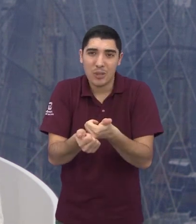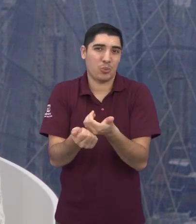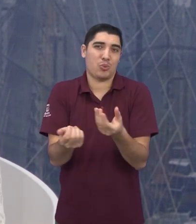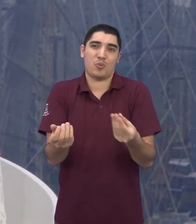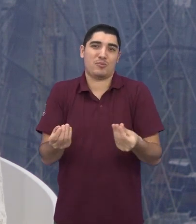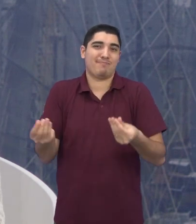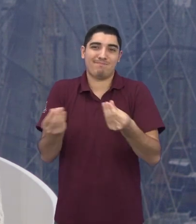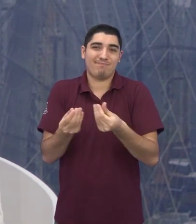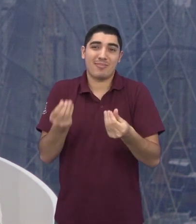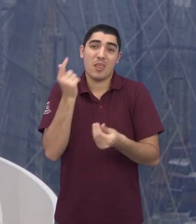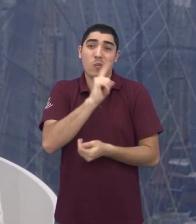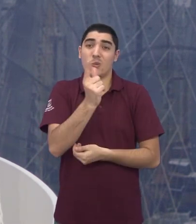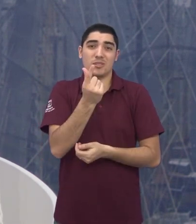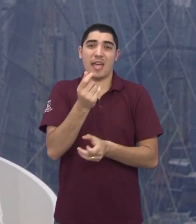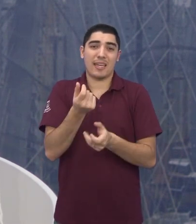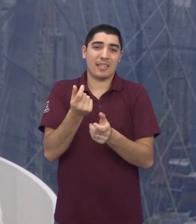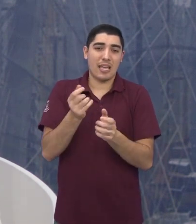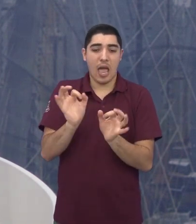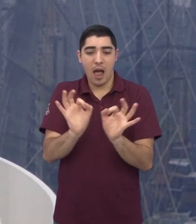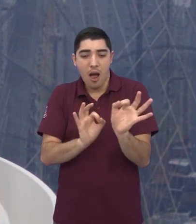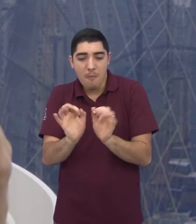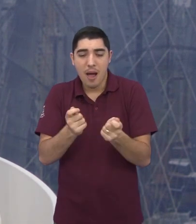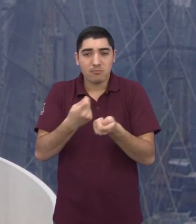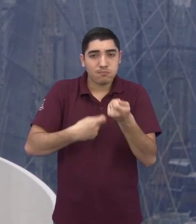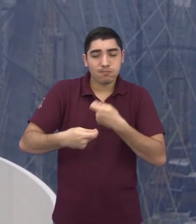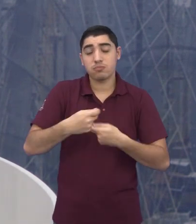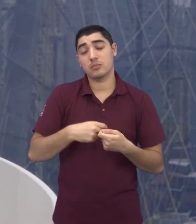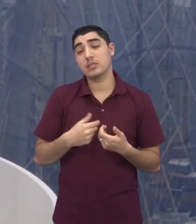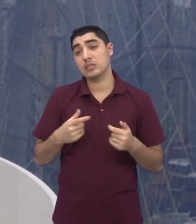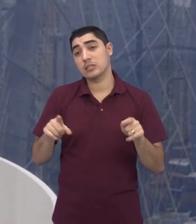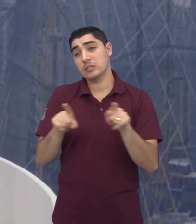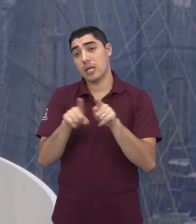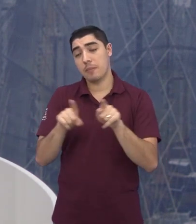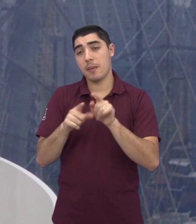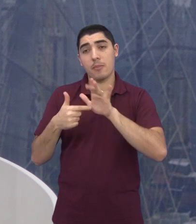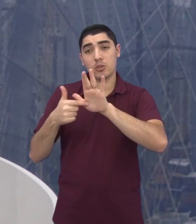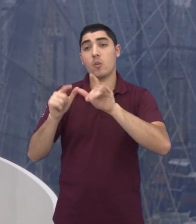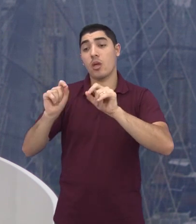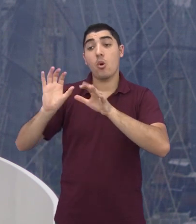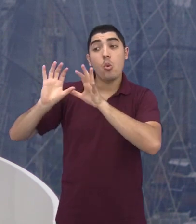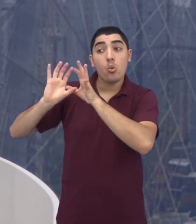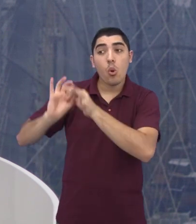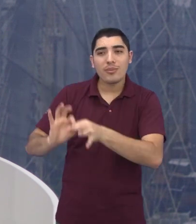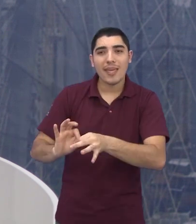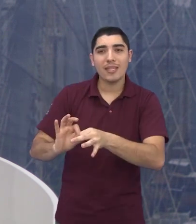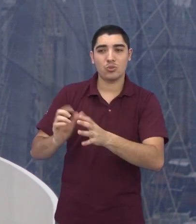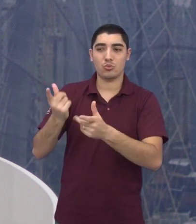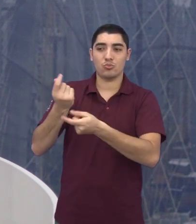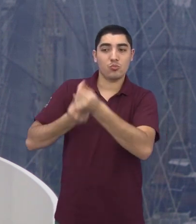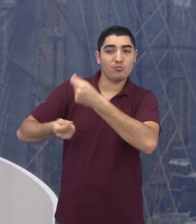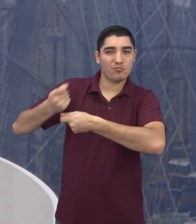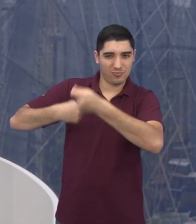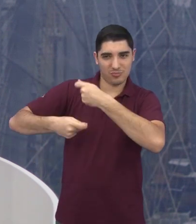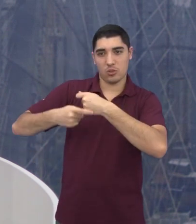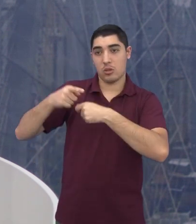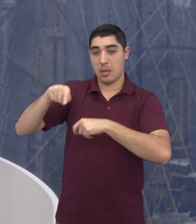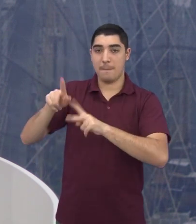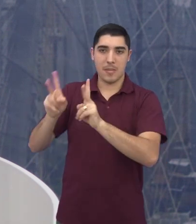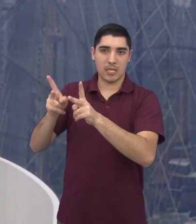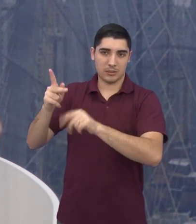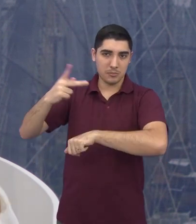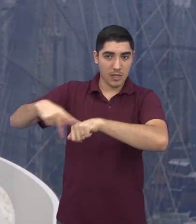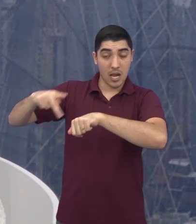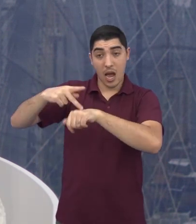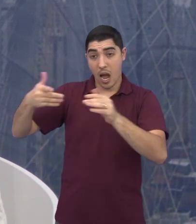perto do momento da aposentadoria. E, sobretudo, em relação ao contexto econômico do próprio país. Né? Agora